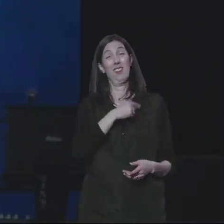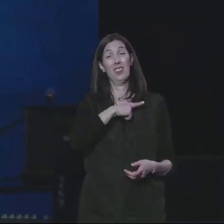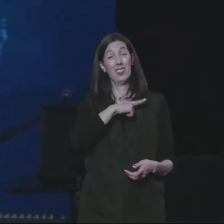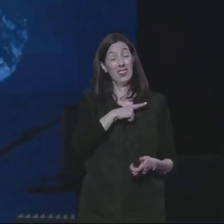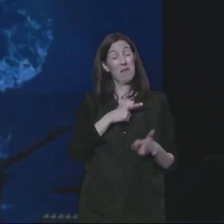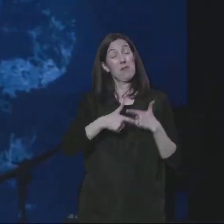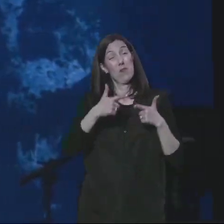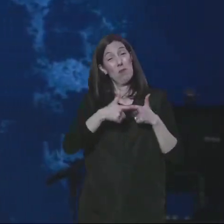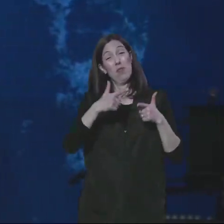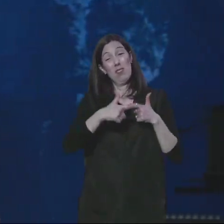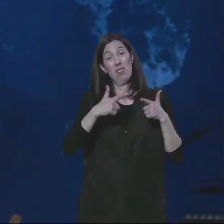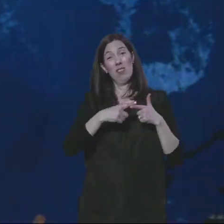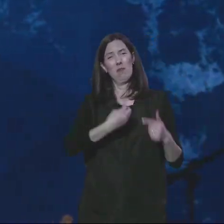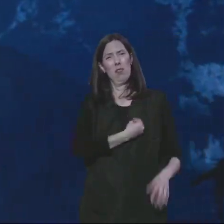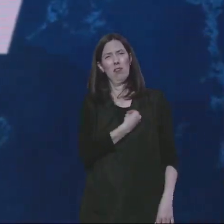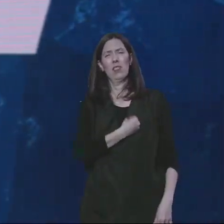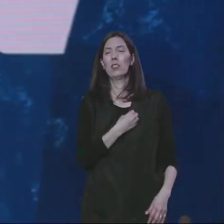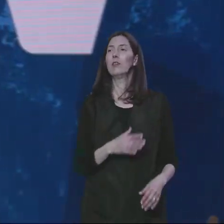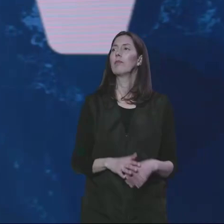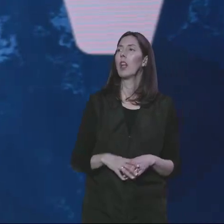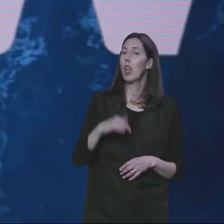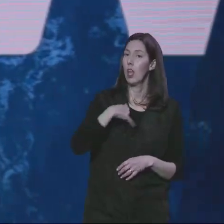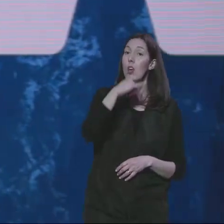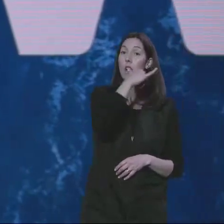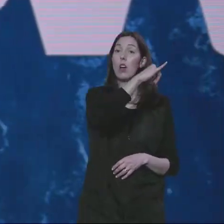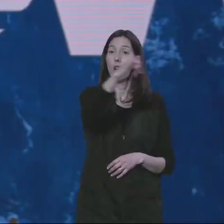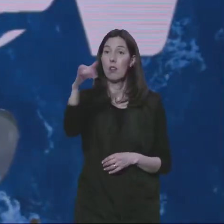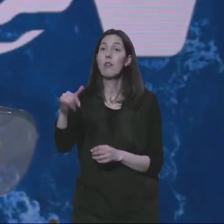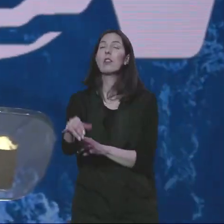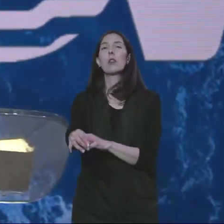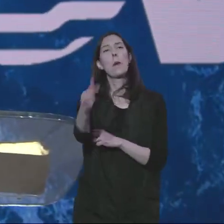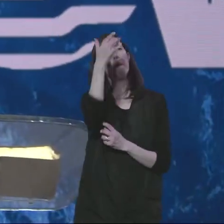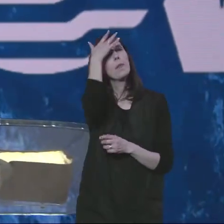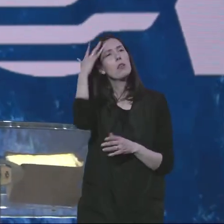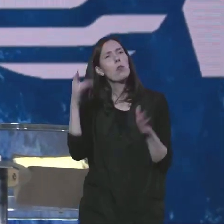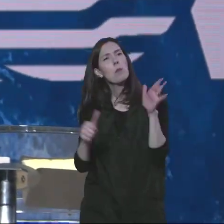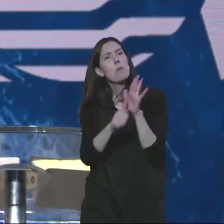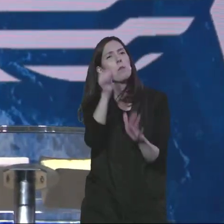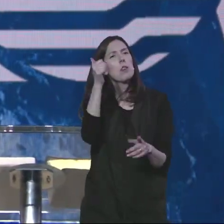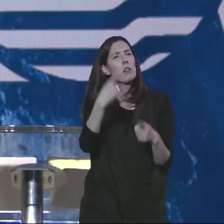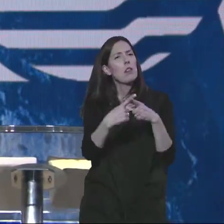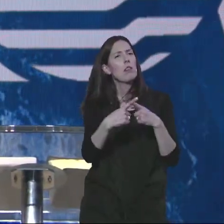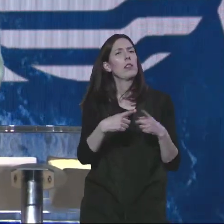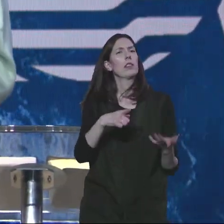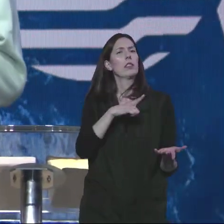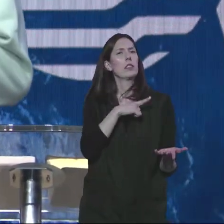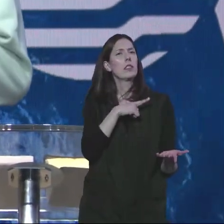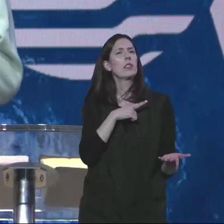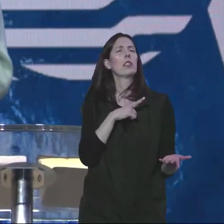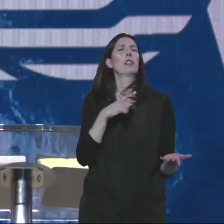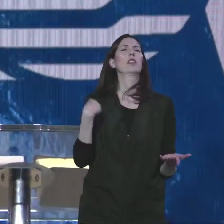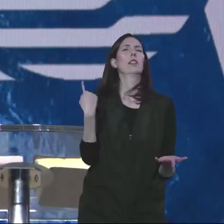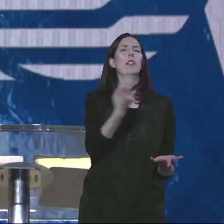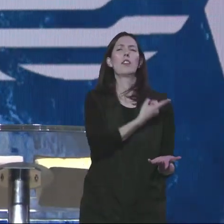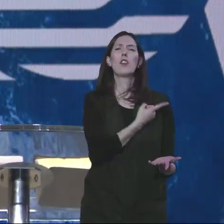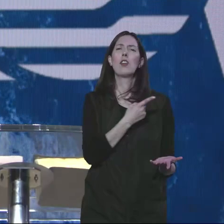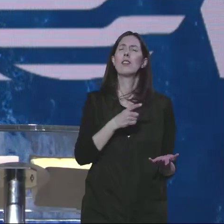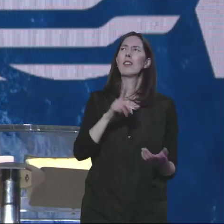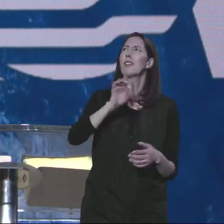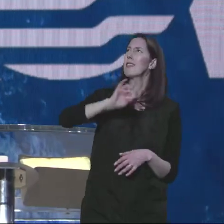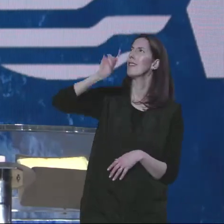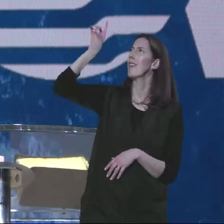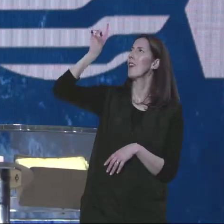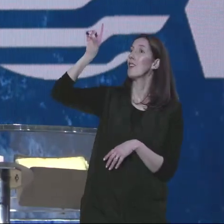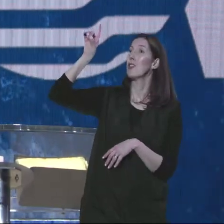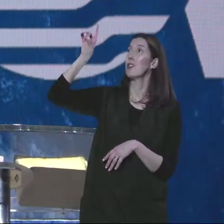porque tem pessoas aqui que estão vindo pela primeira vez, e às vezes a gente tem a impressão que Deus está só esperando a